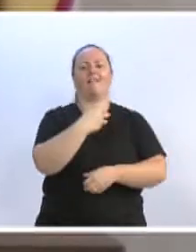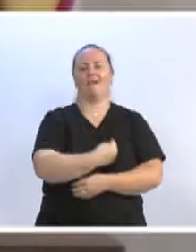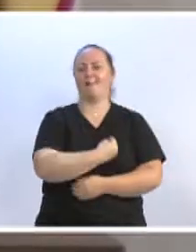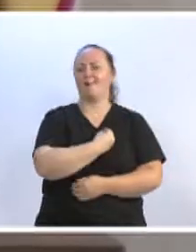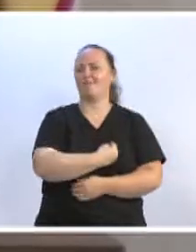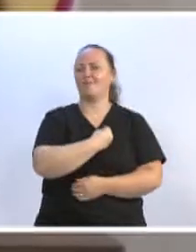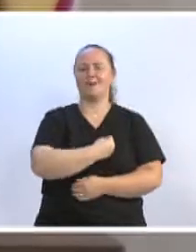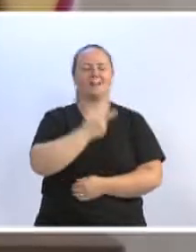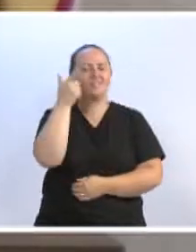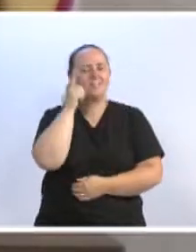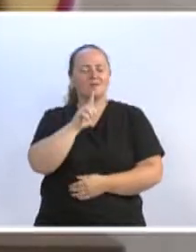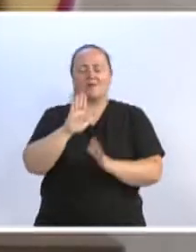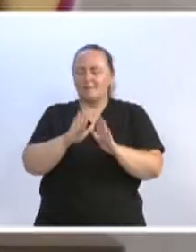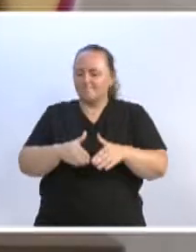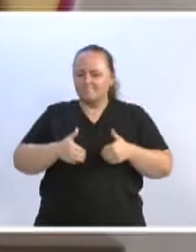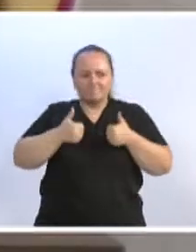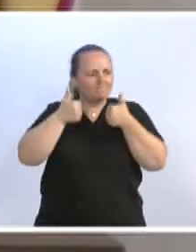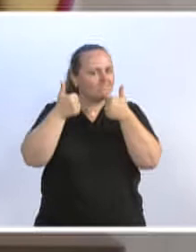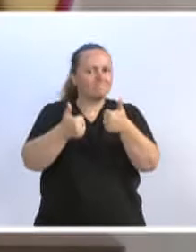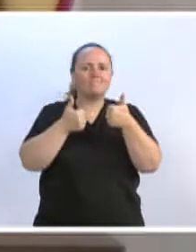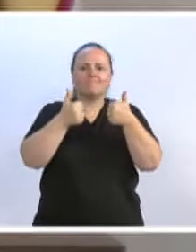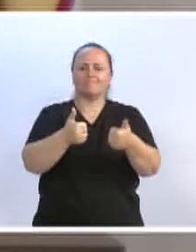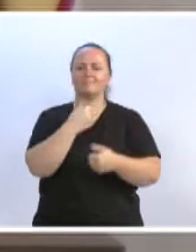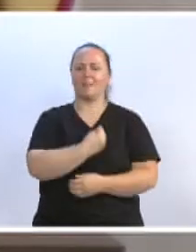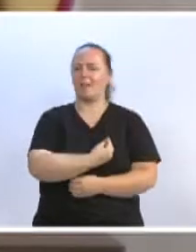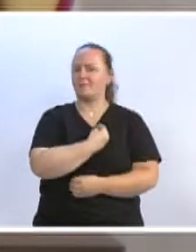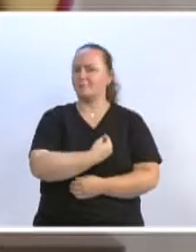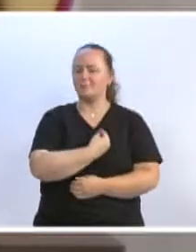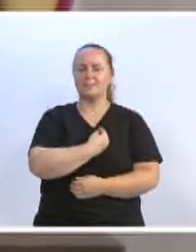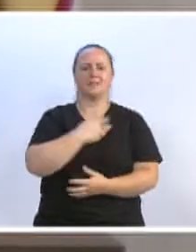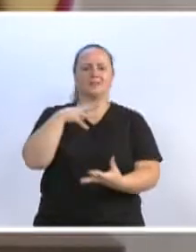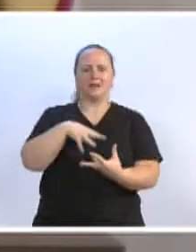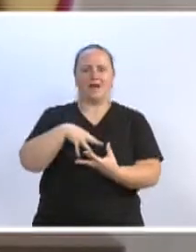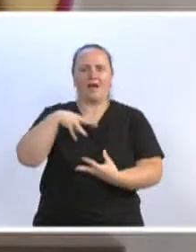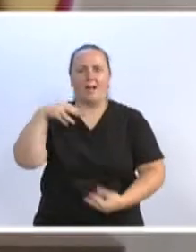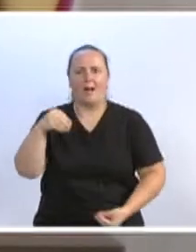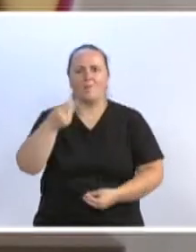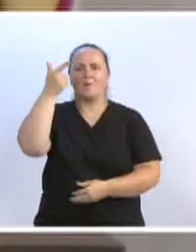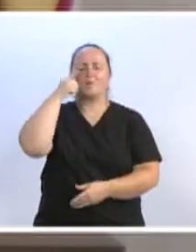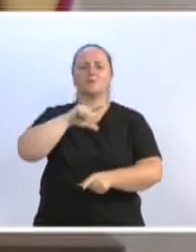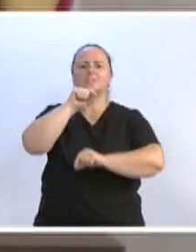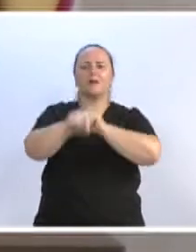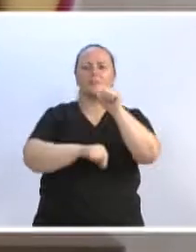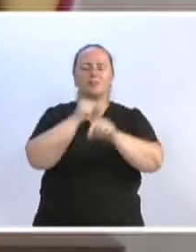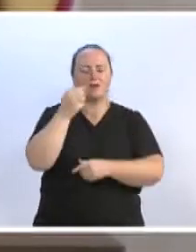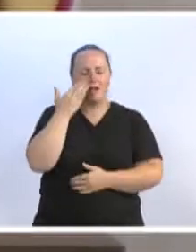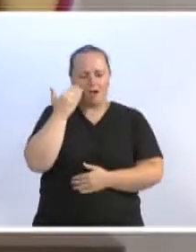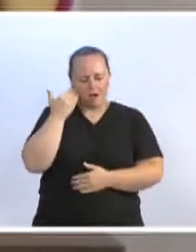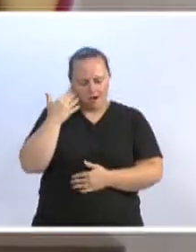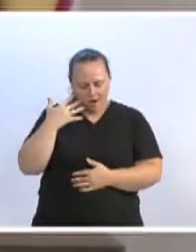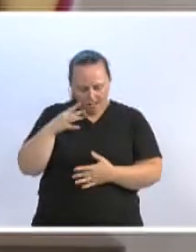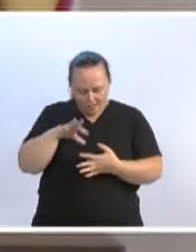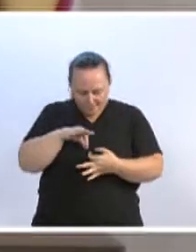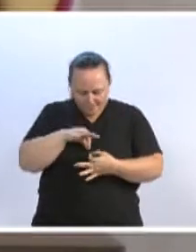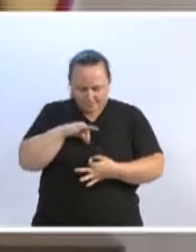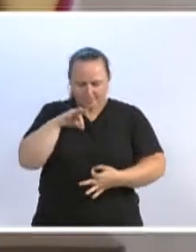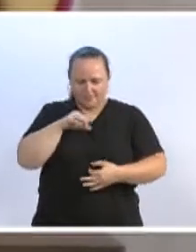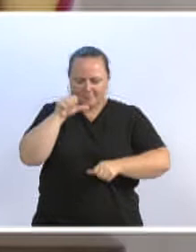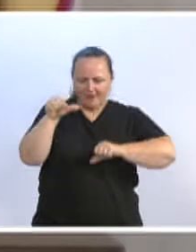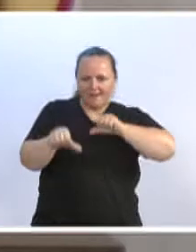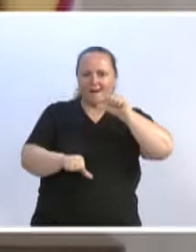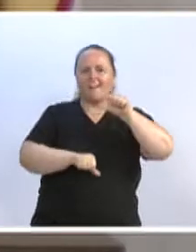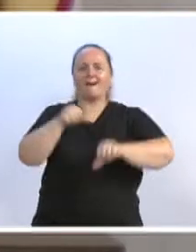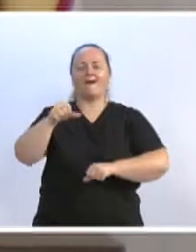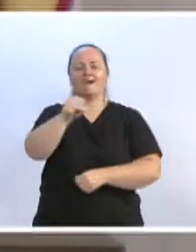que se renova a vida. É ali que se renova a alma. É ali que se busca o alimento que de fato transforma a